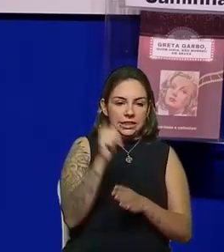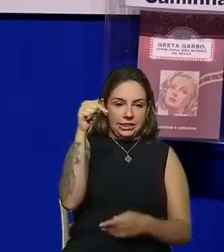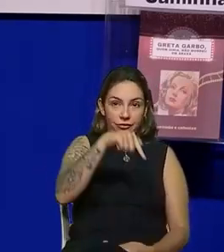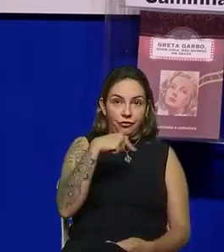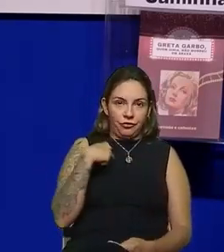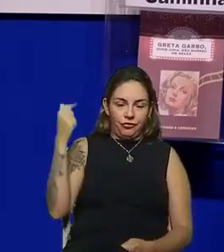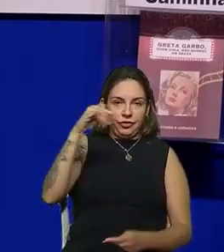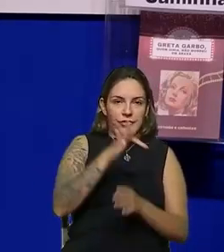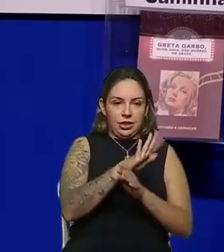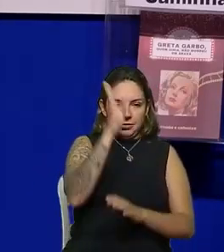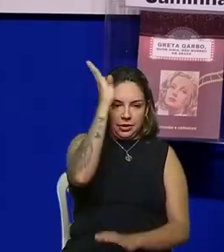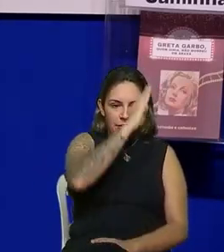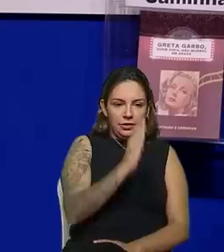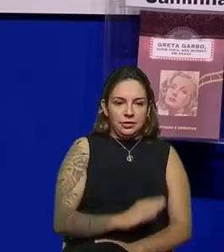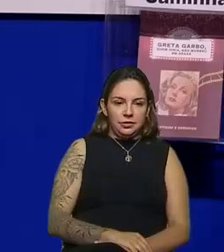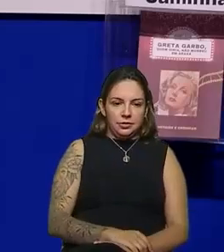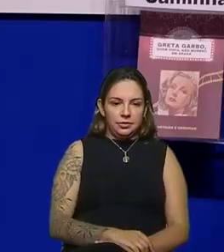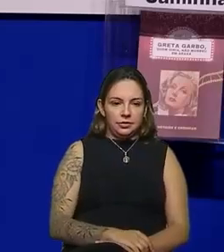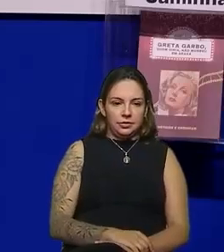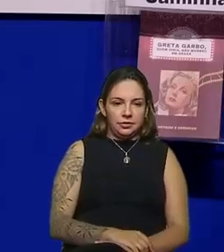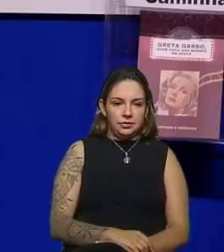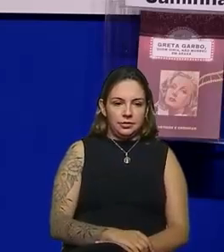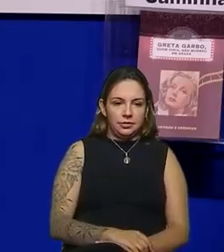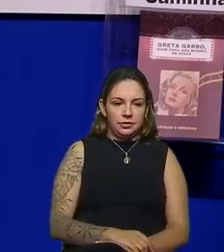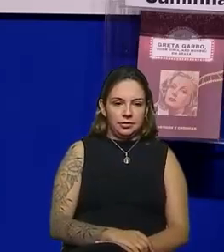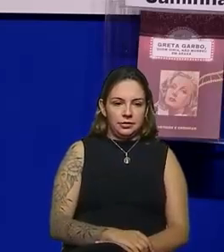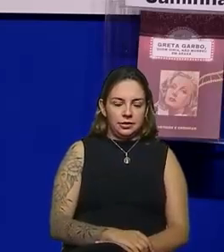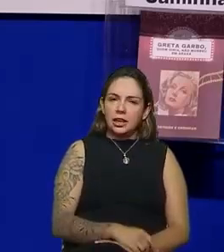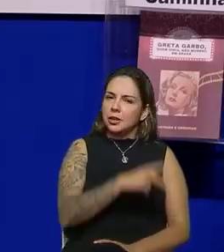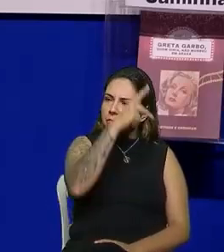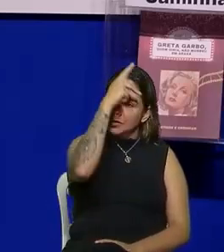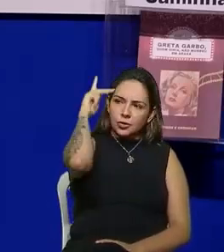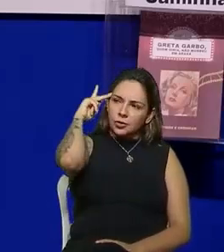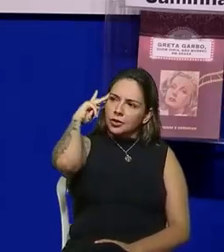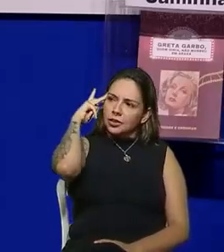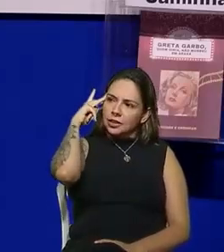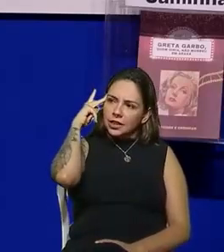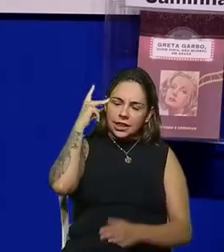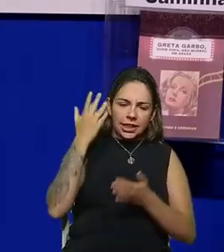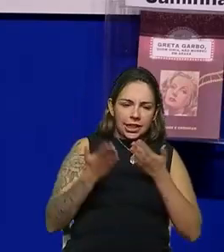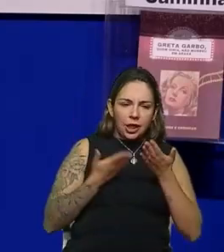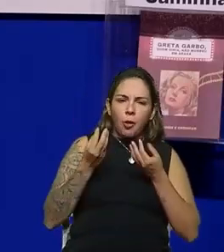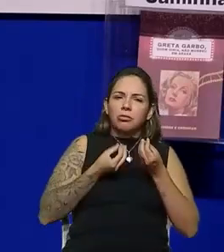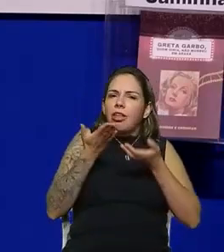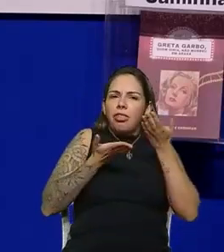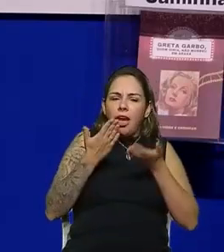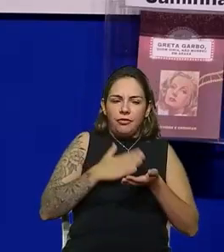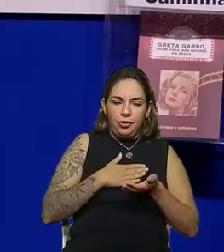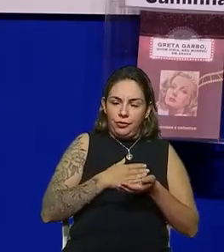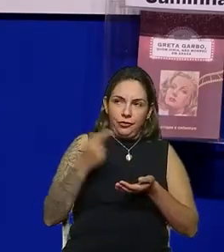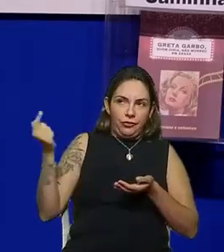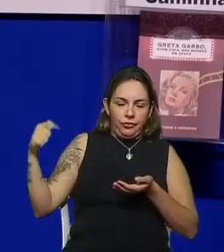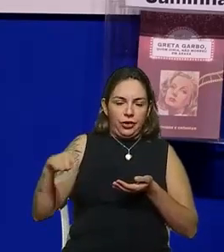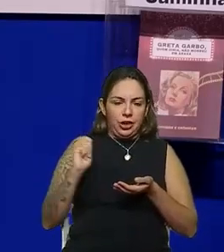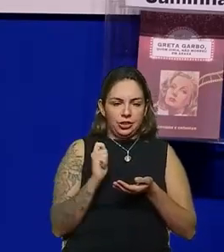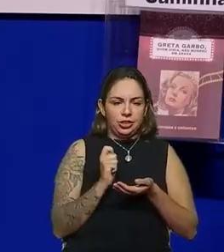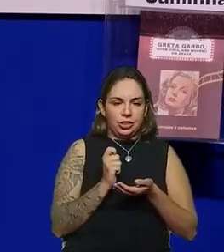aqui, do jeito que as pessoas me tratavam. Eu lembro que eu saí da